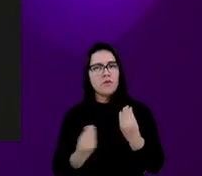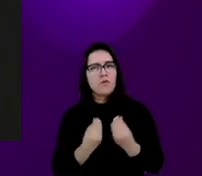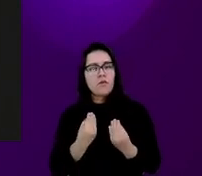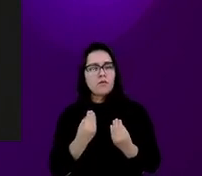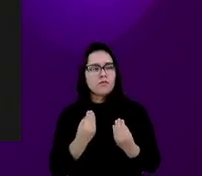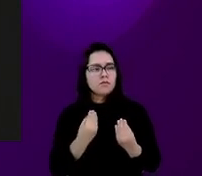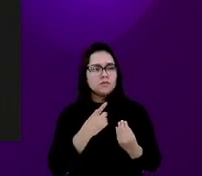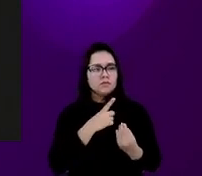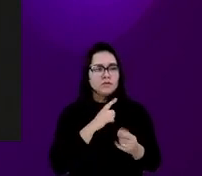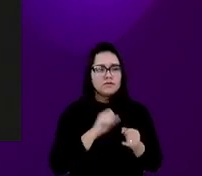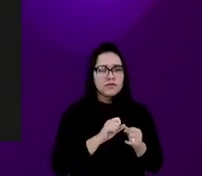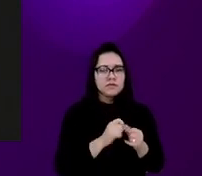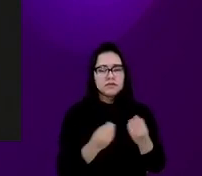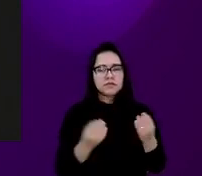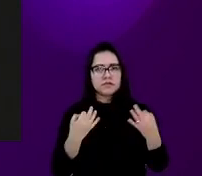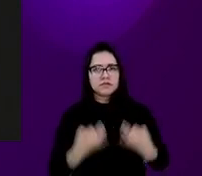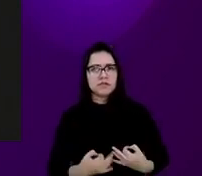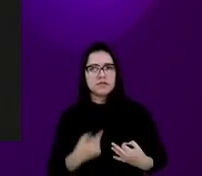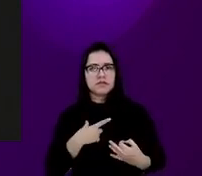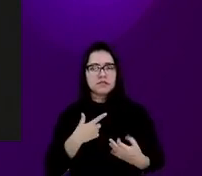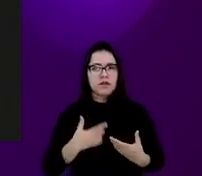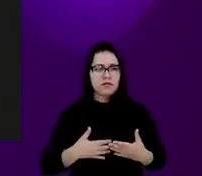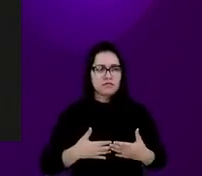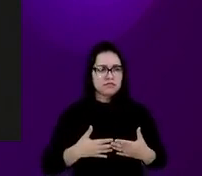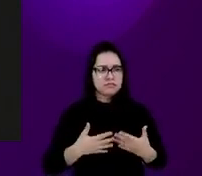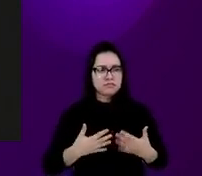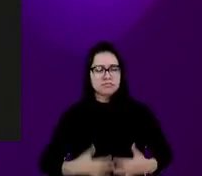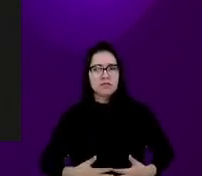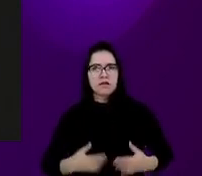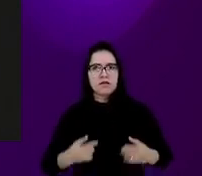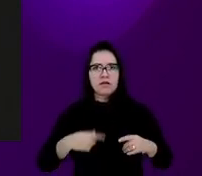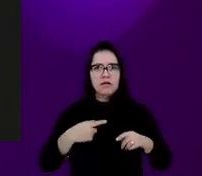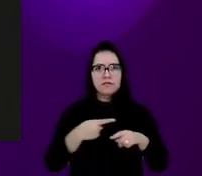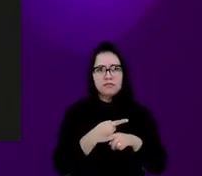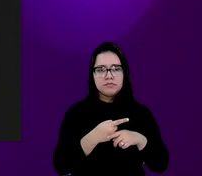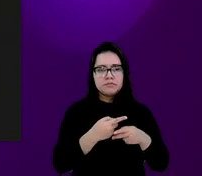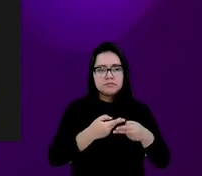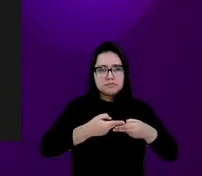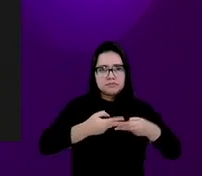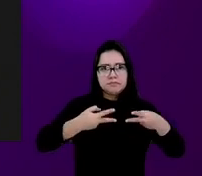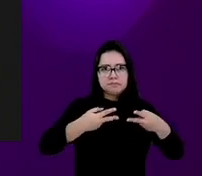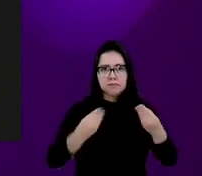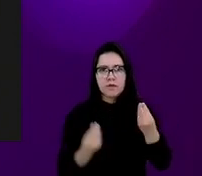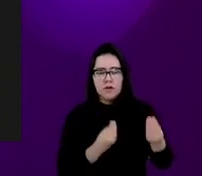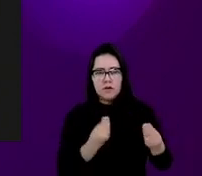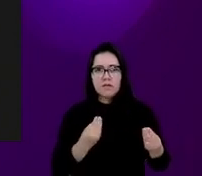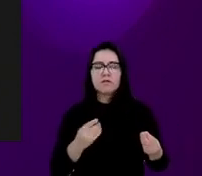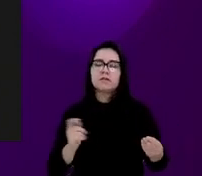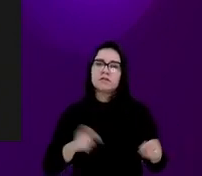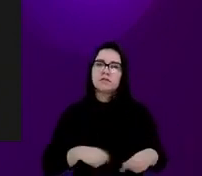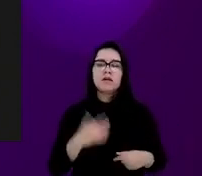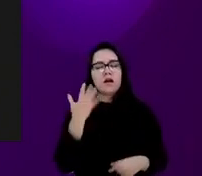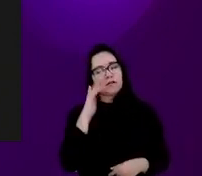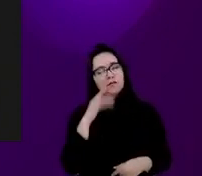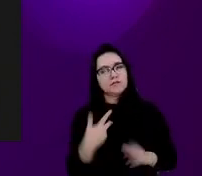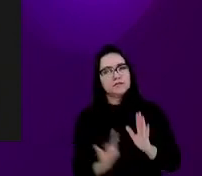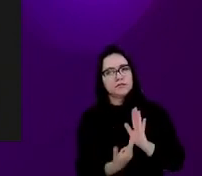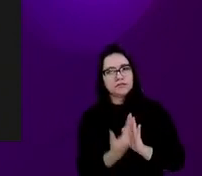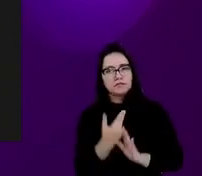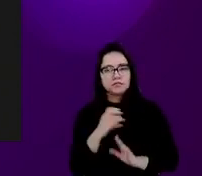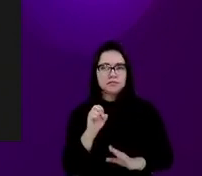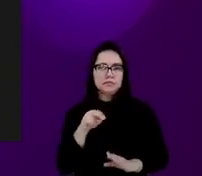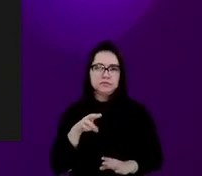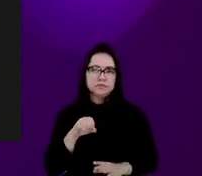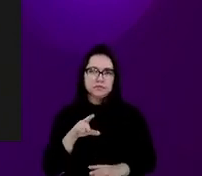perfusão correr dentro do abdômen, desenvolver o catéter. Então, eu acho que o cirurgião oncológico, por ter